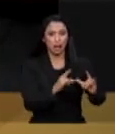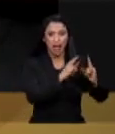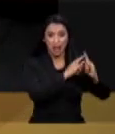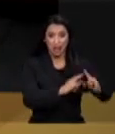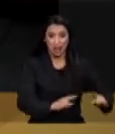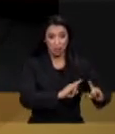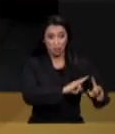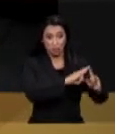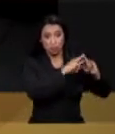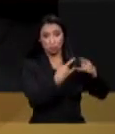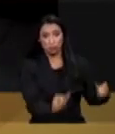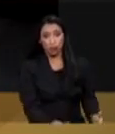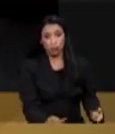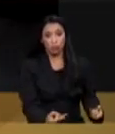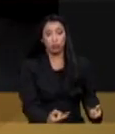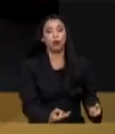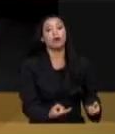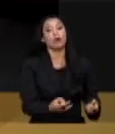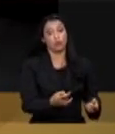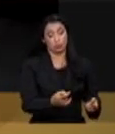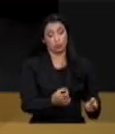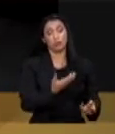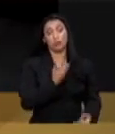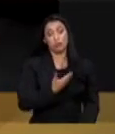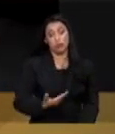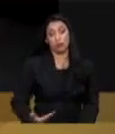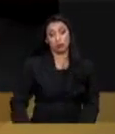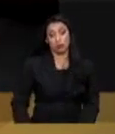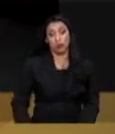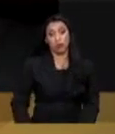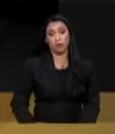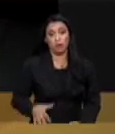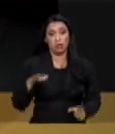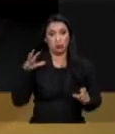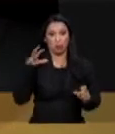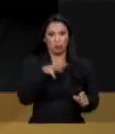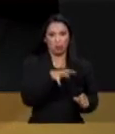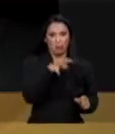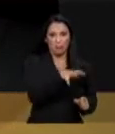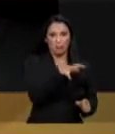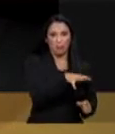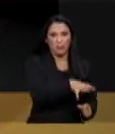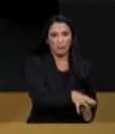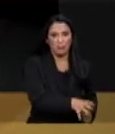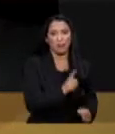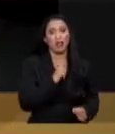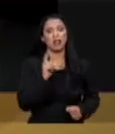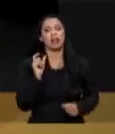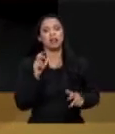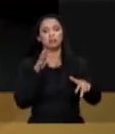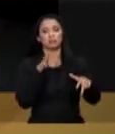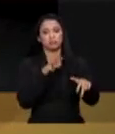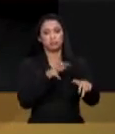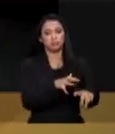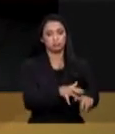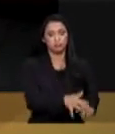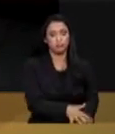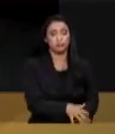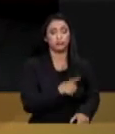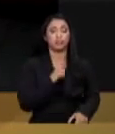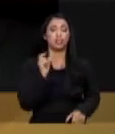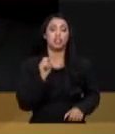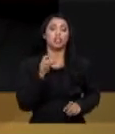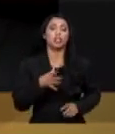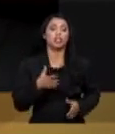derrubadas pelo abuso do poder do Estado e pelo acúmulo de opressões por parte daqueles que insistem em dizer que somos